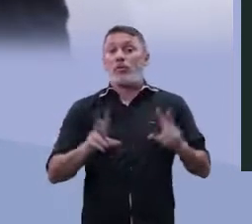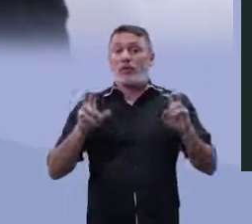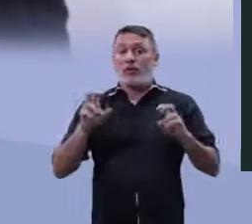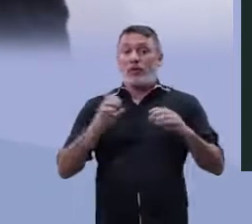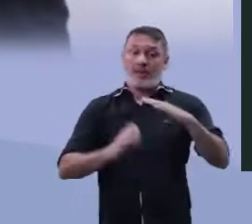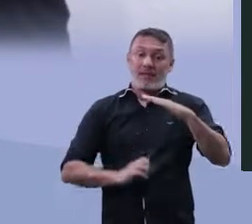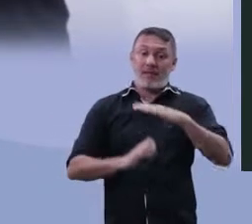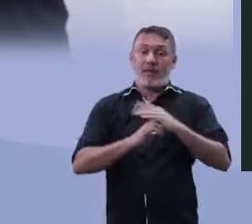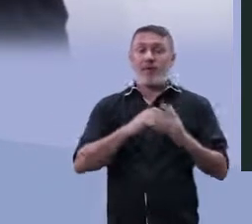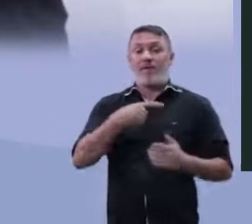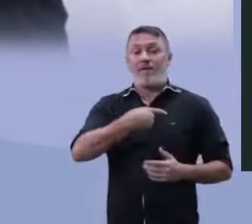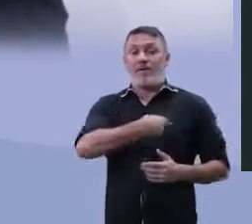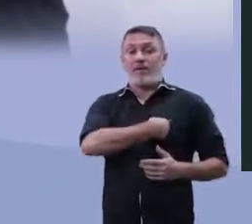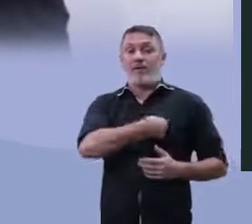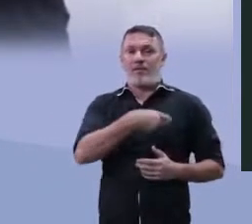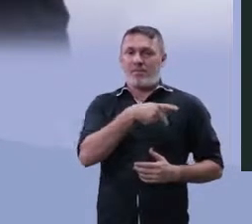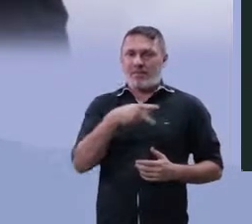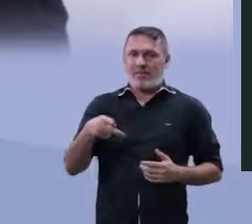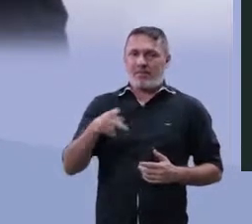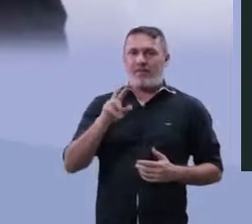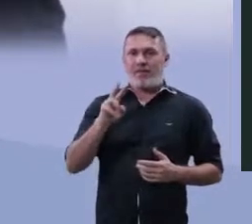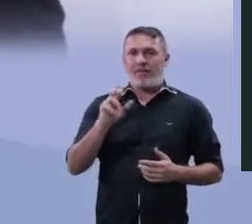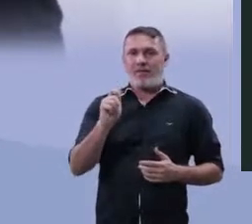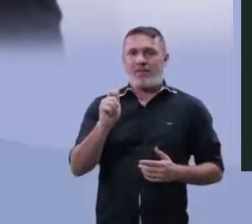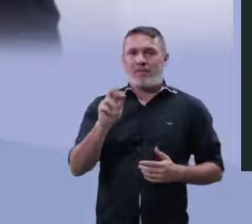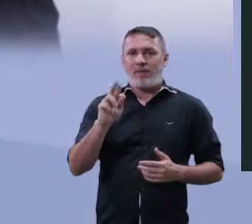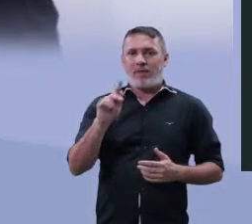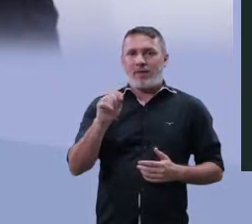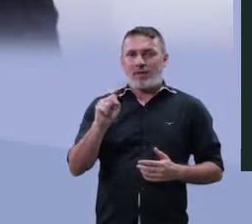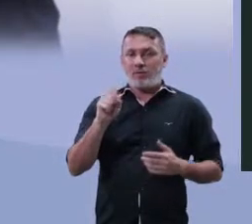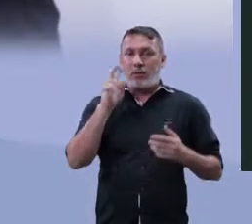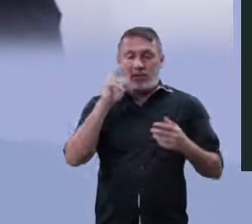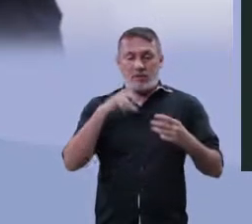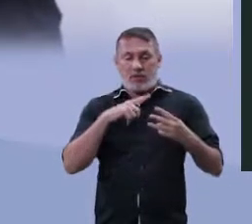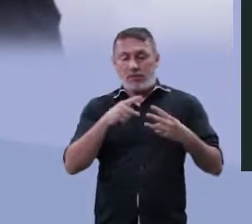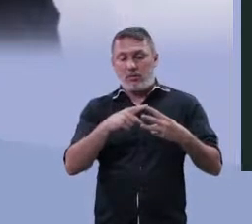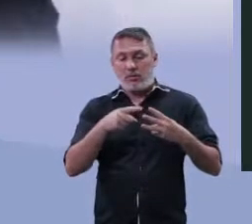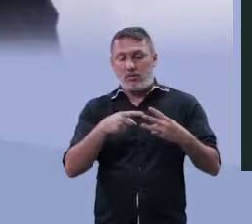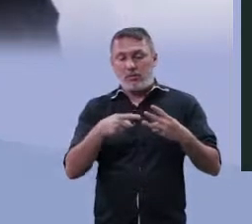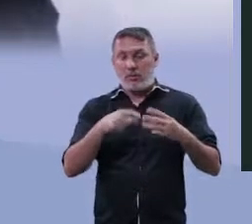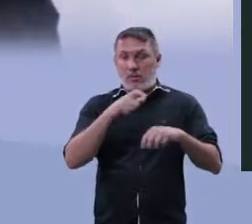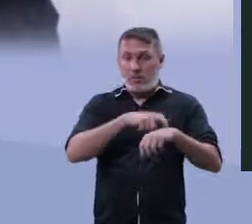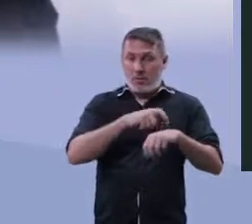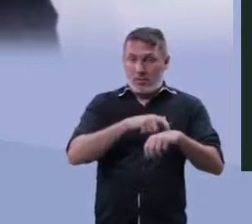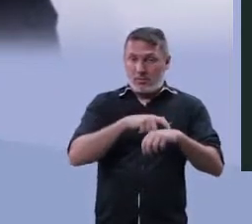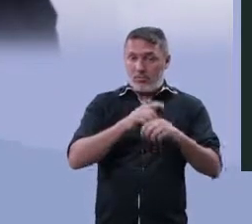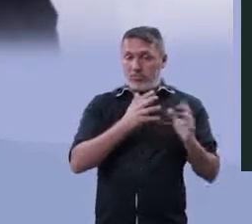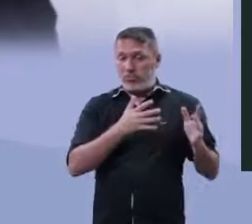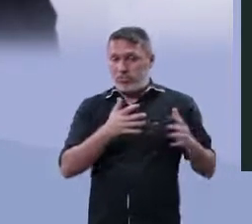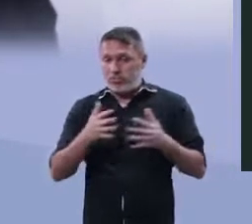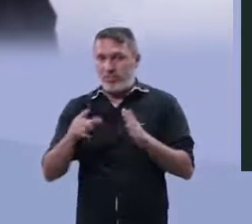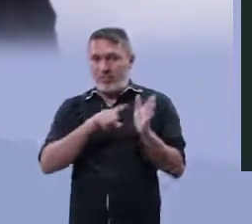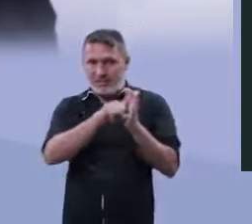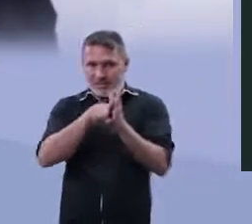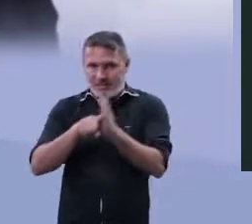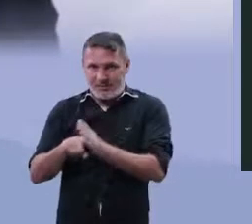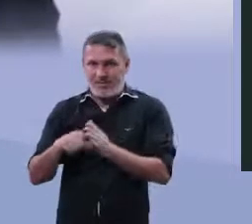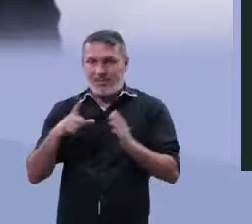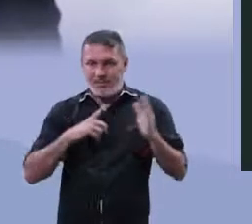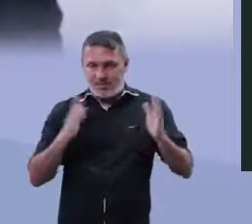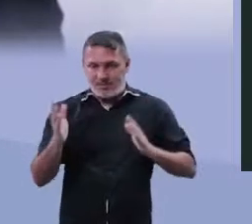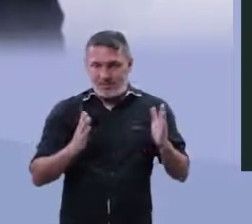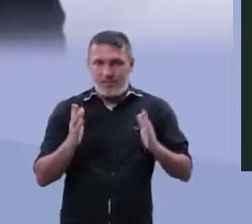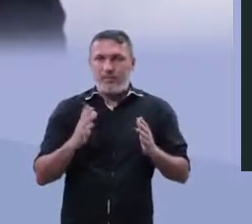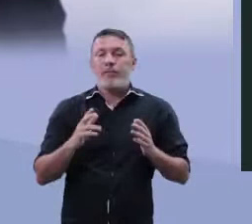melhor, o Estado varguista, nos seus três momentos, ou seja, de 30 a 34, 34,